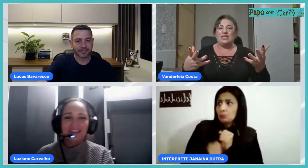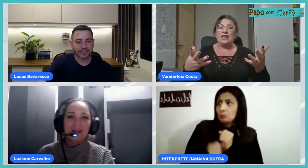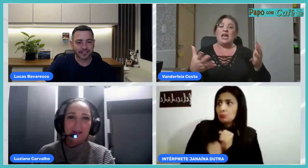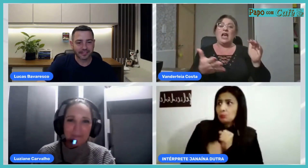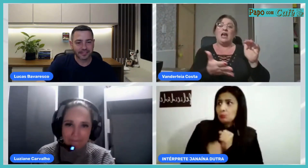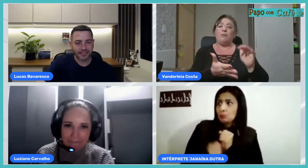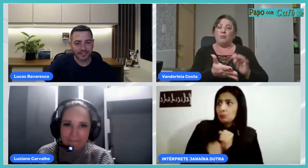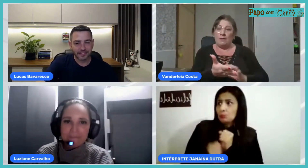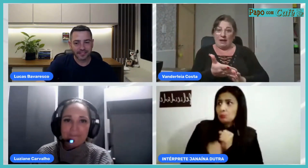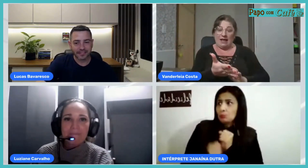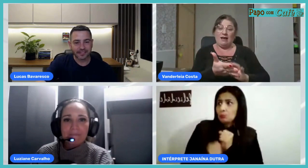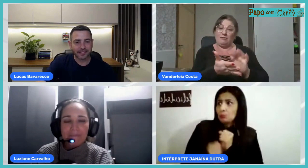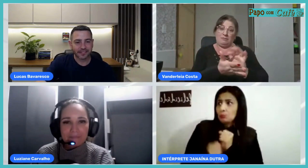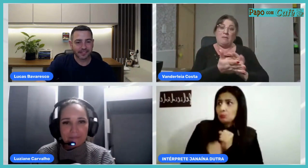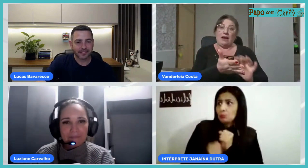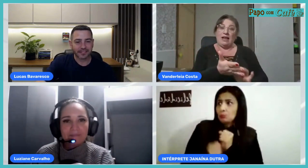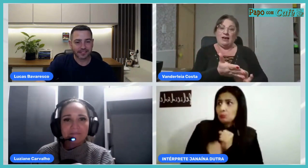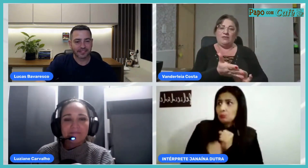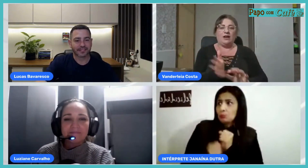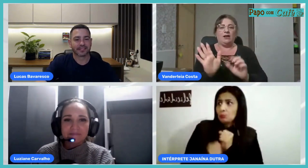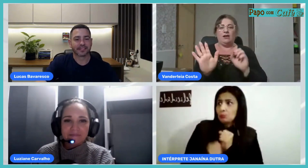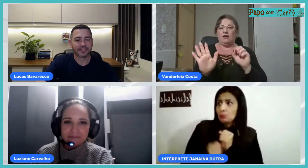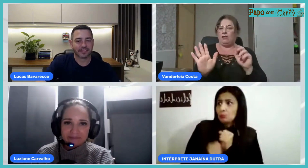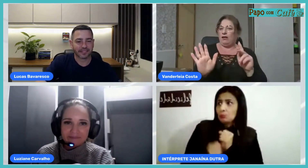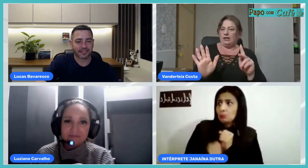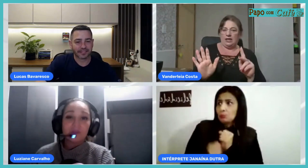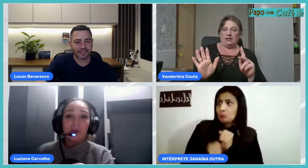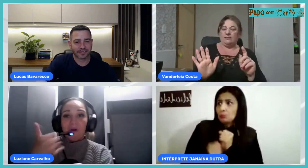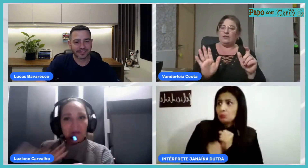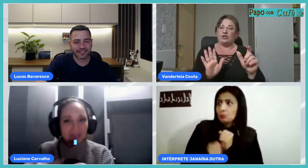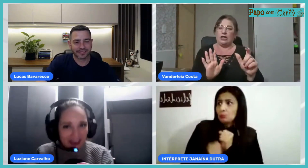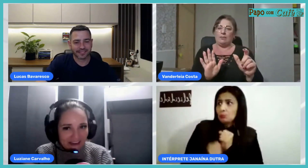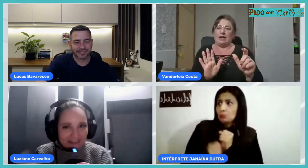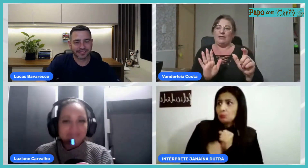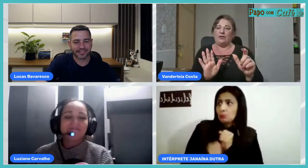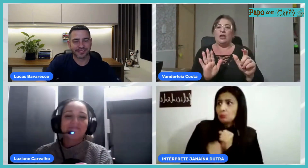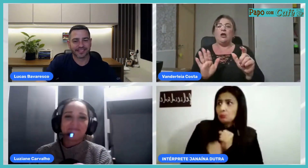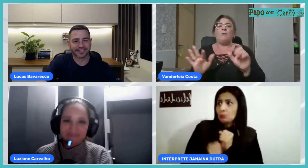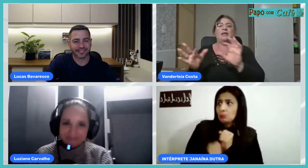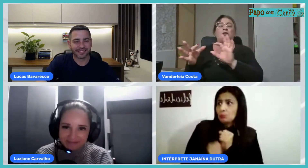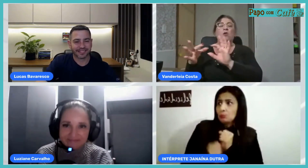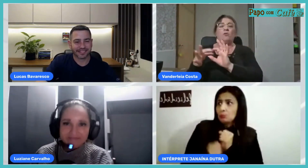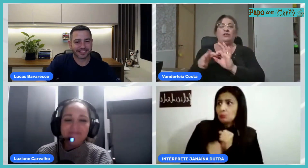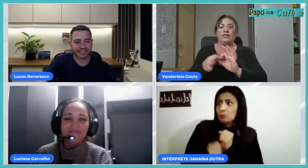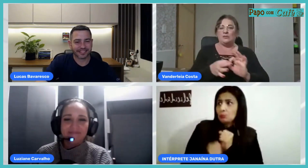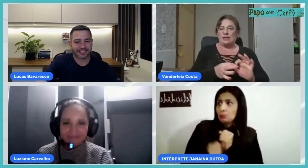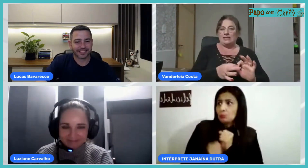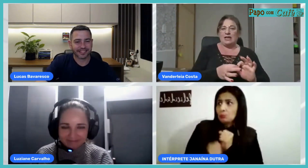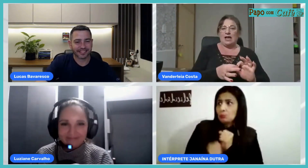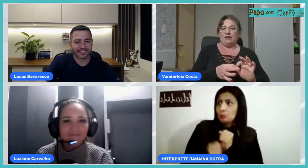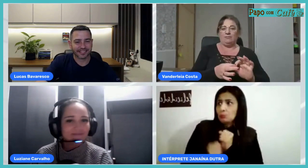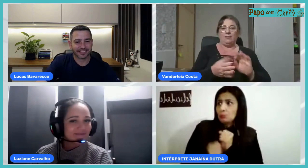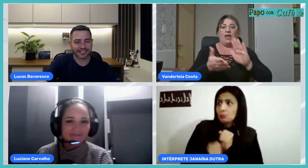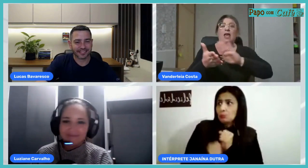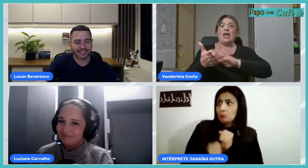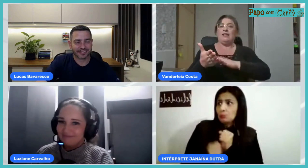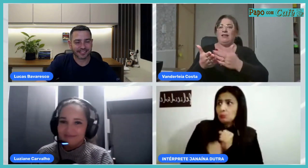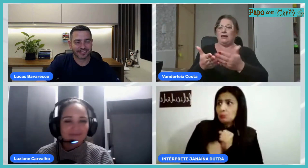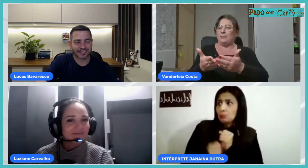eu vou fazer? Por uma palavra, ok, vai te dar a palavra. Mas